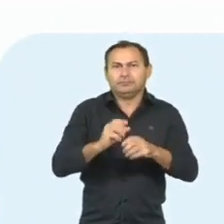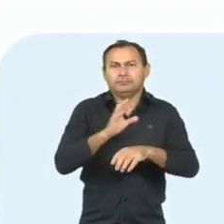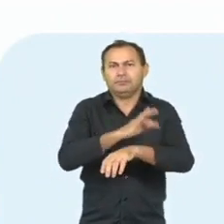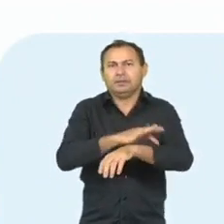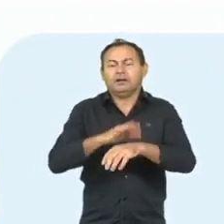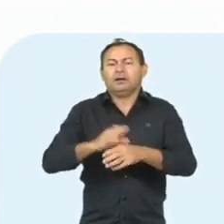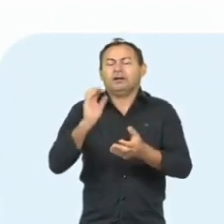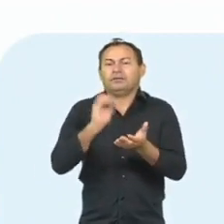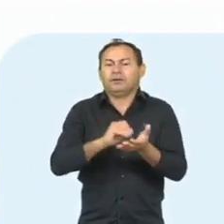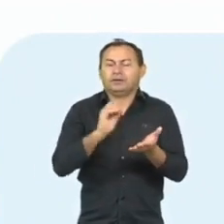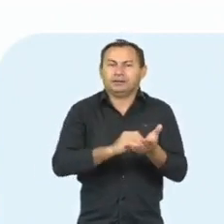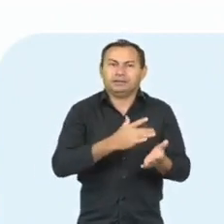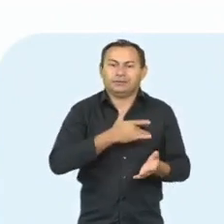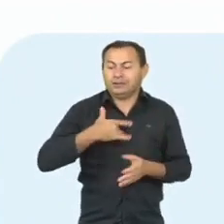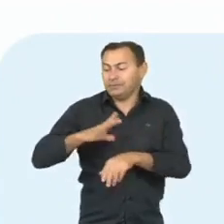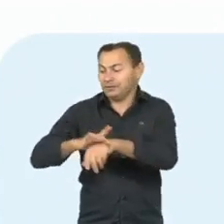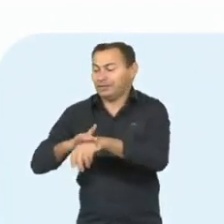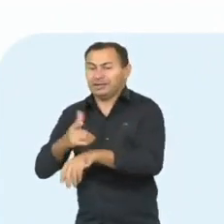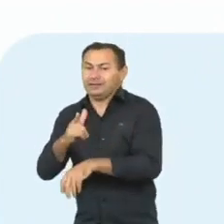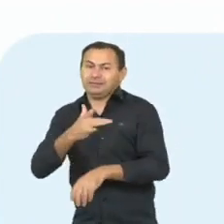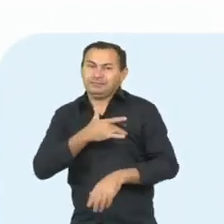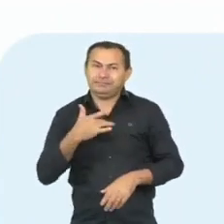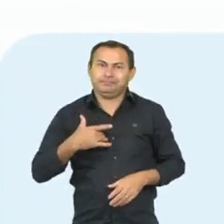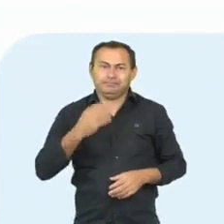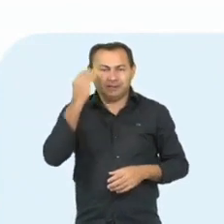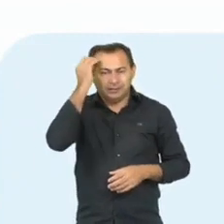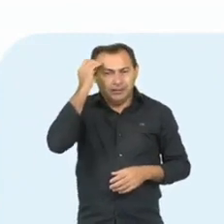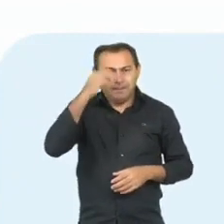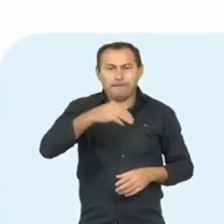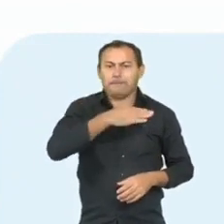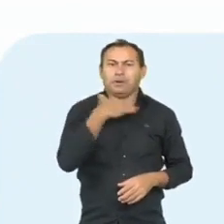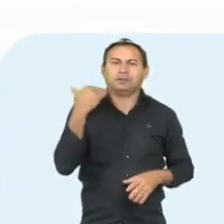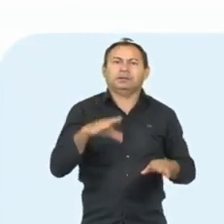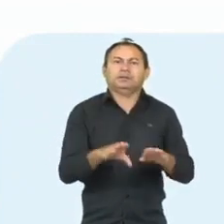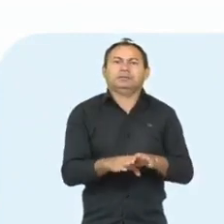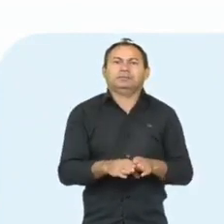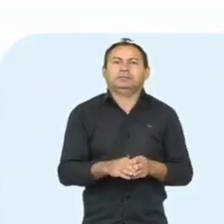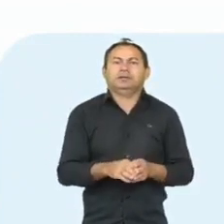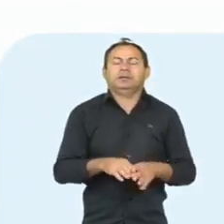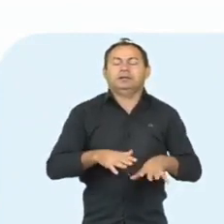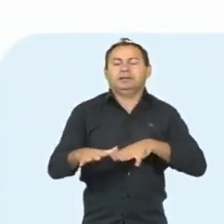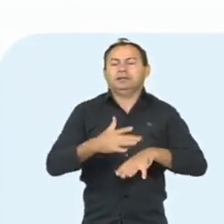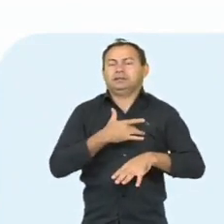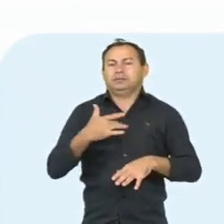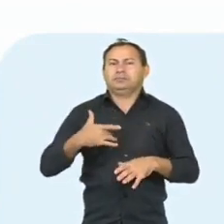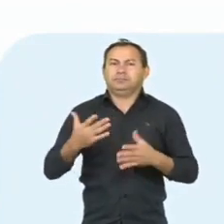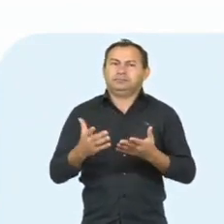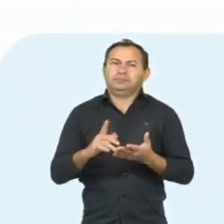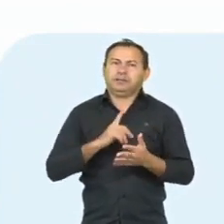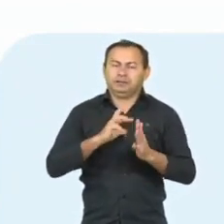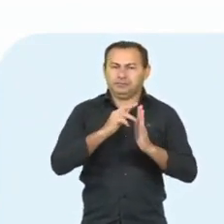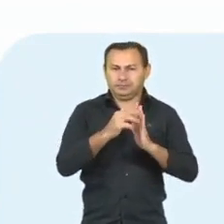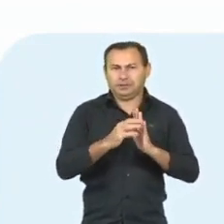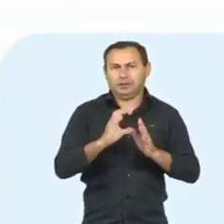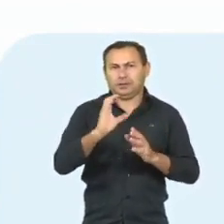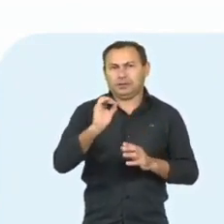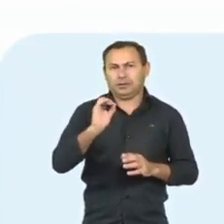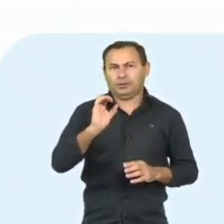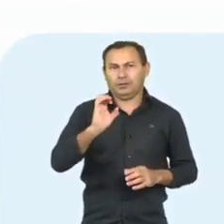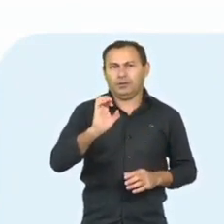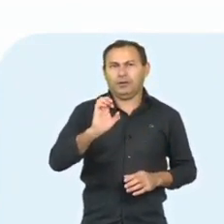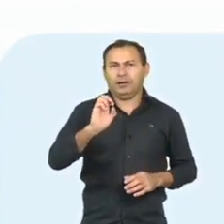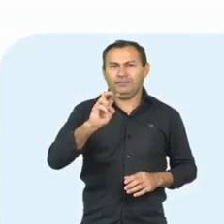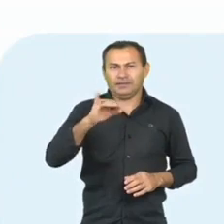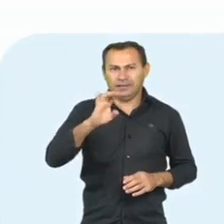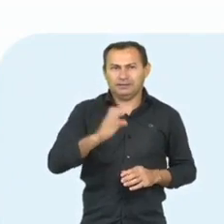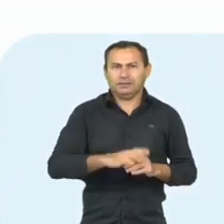a ausência de saúde. Então, pensando em mortalidade e morbidade. E aí tem os diferentes coeficientes, os